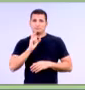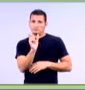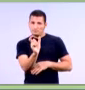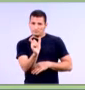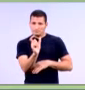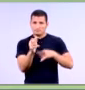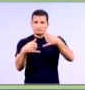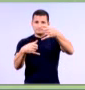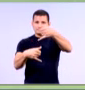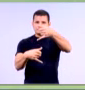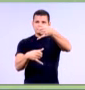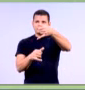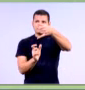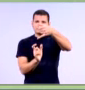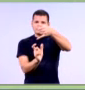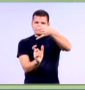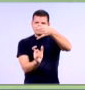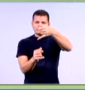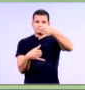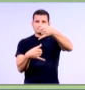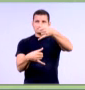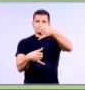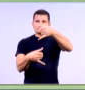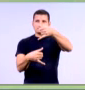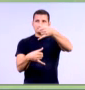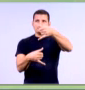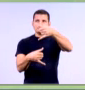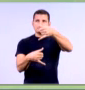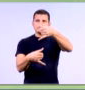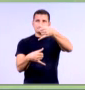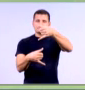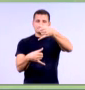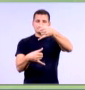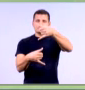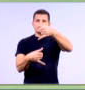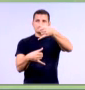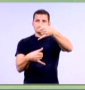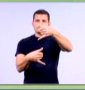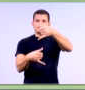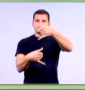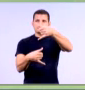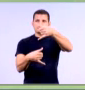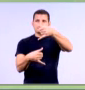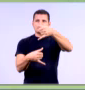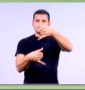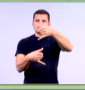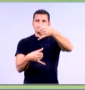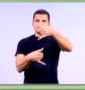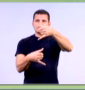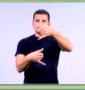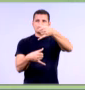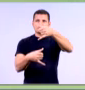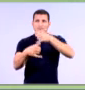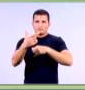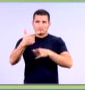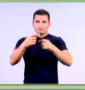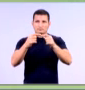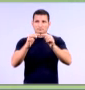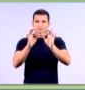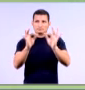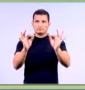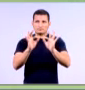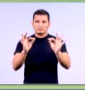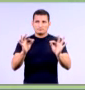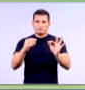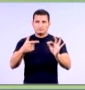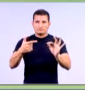exemplo que o valor do saque está declarado aqui no parâmetro e é utilizado aqui na segunda linha do método e